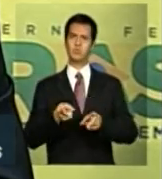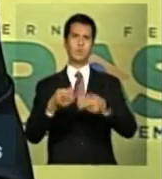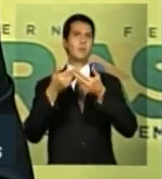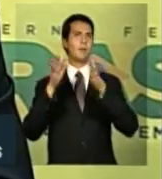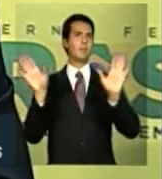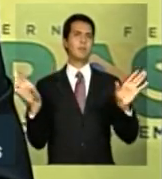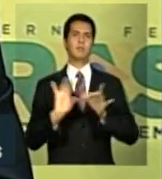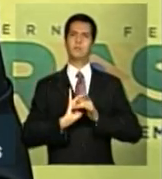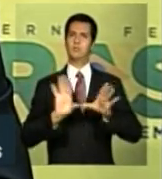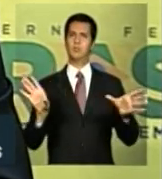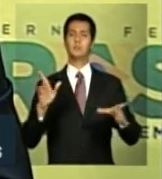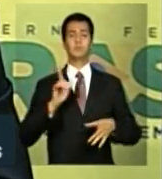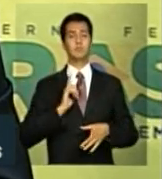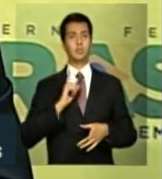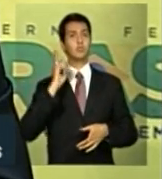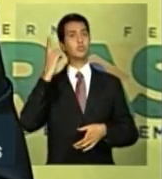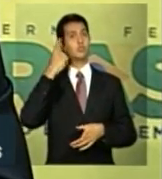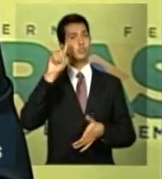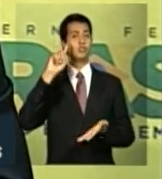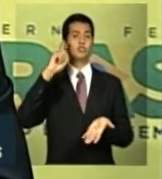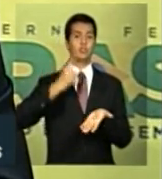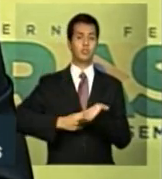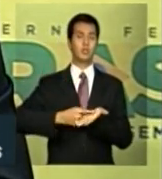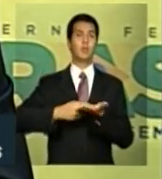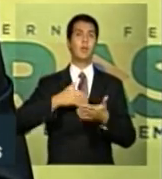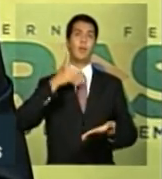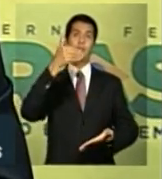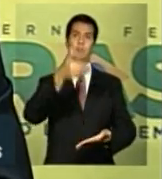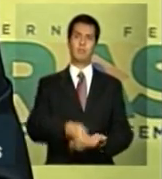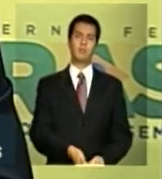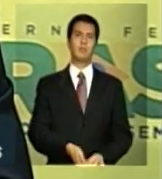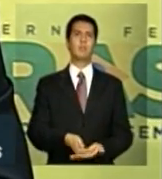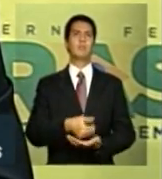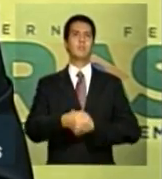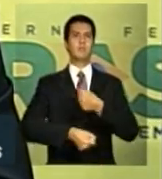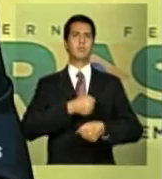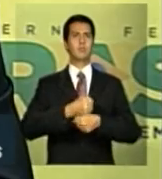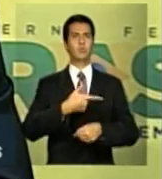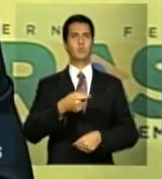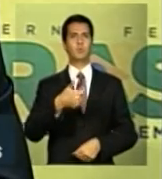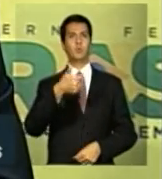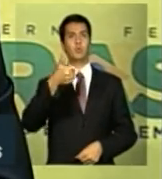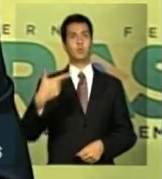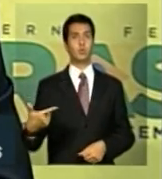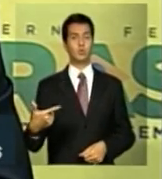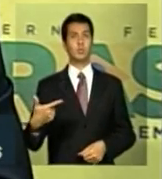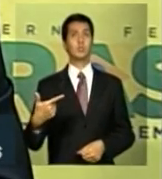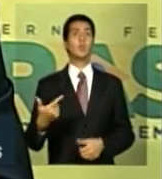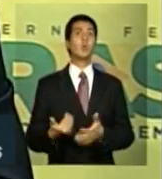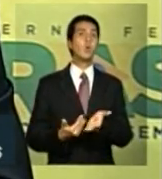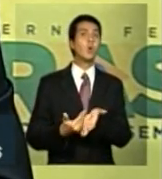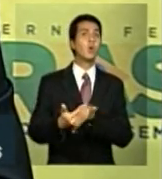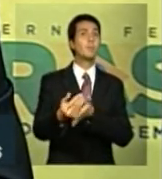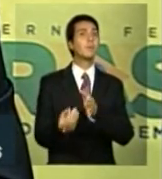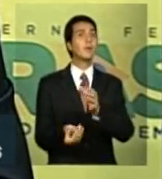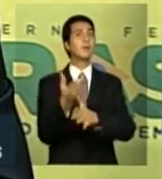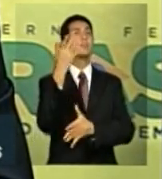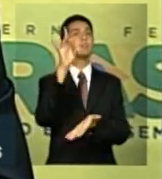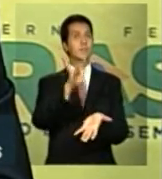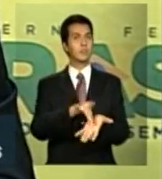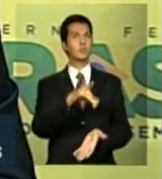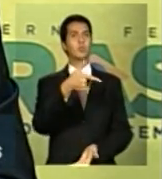há prazo para a negociação. Estamos falando de 2012, uma negociação para só entrar em vigência em